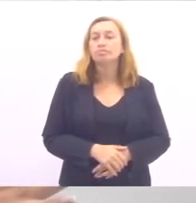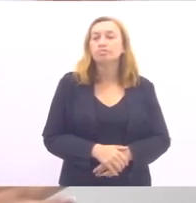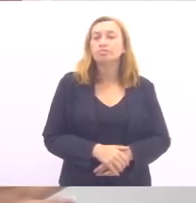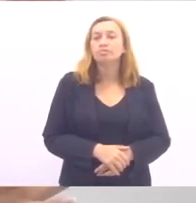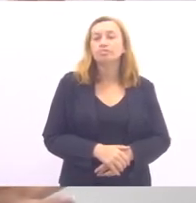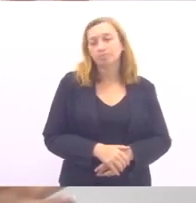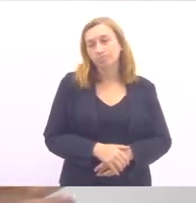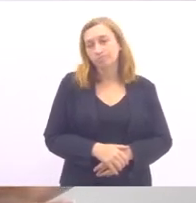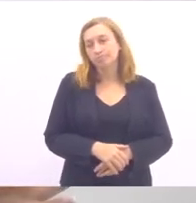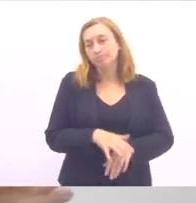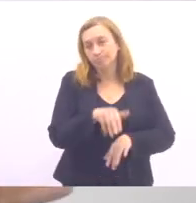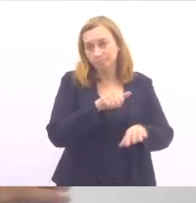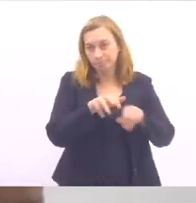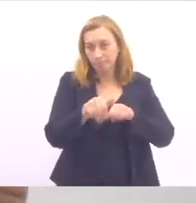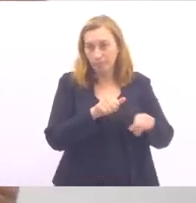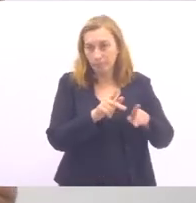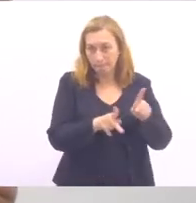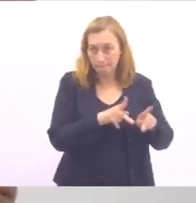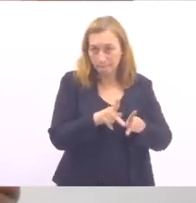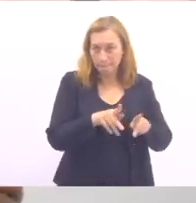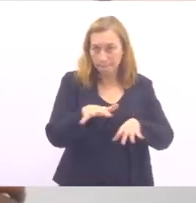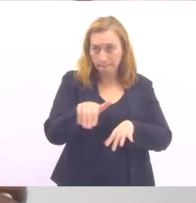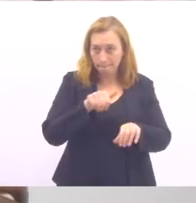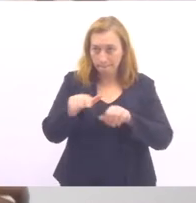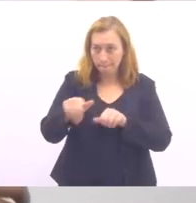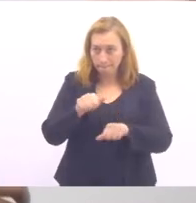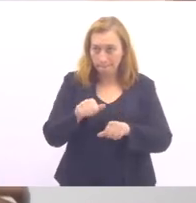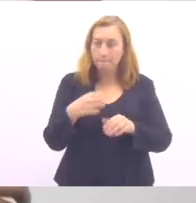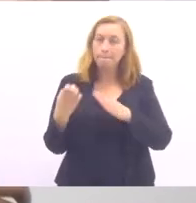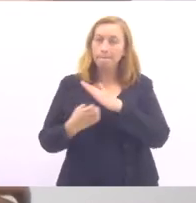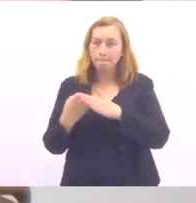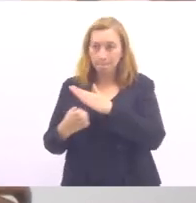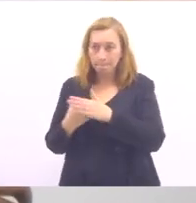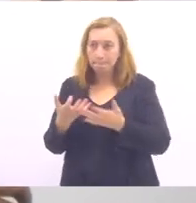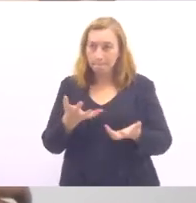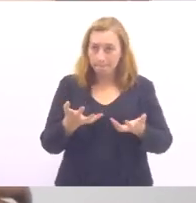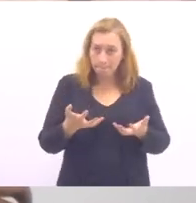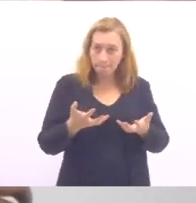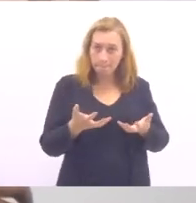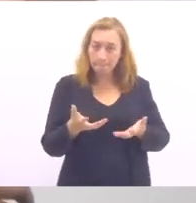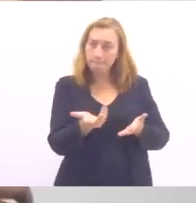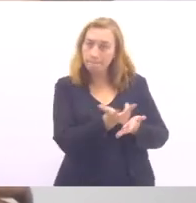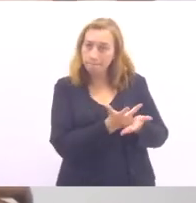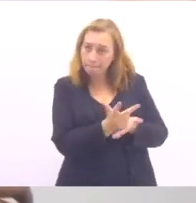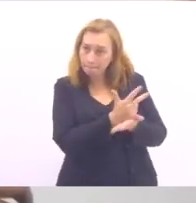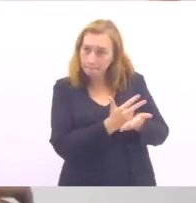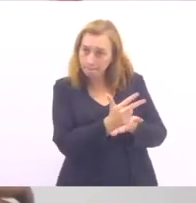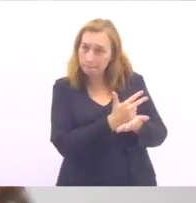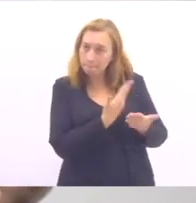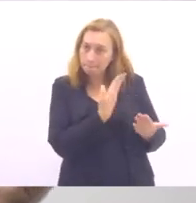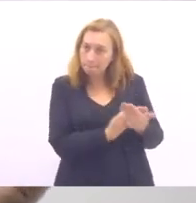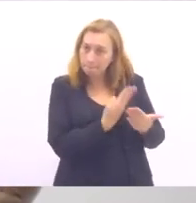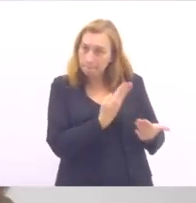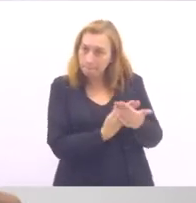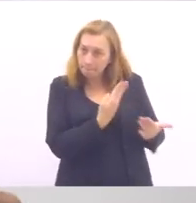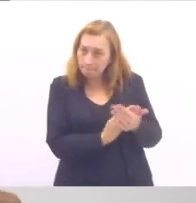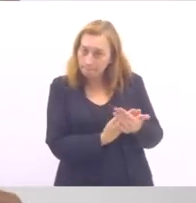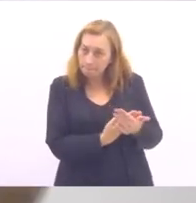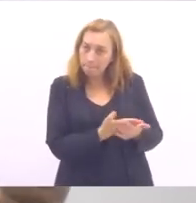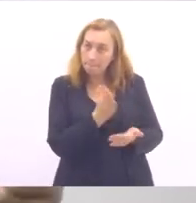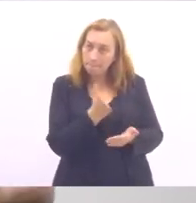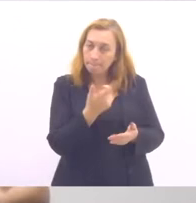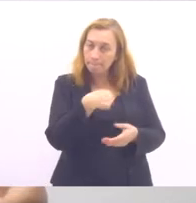fases que está do chamamento público, onde a gente vai chamar empresas que queiram fazer esse mapeamento e esses estudos, já foi